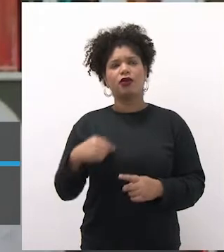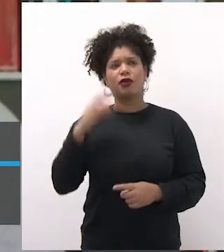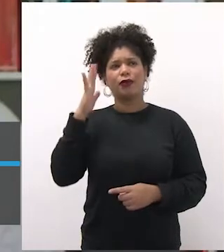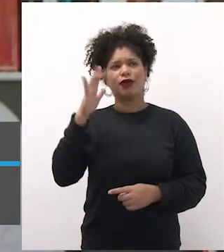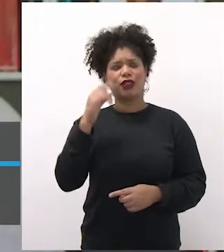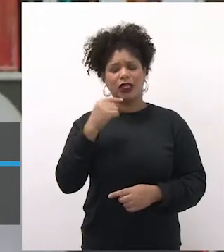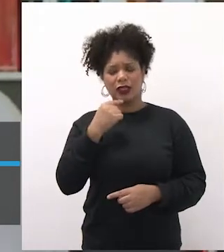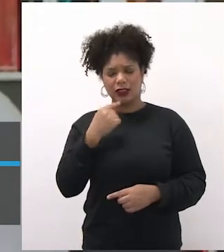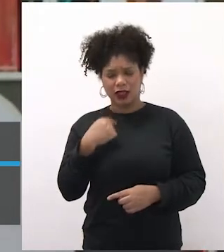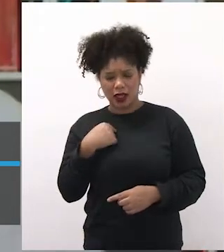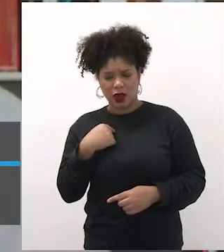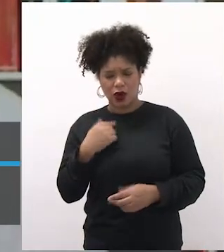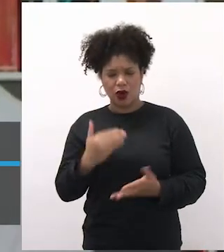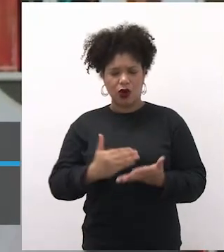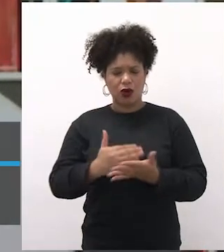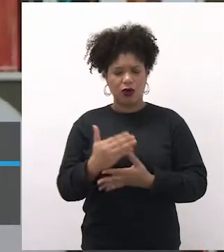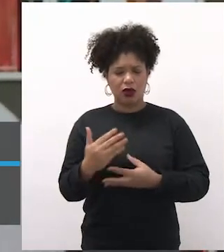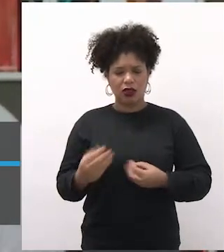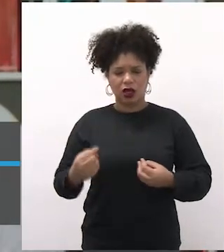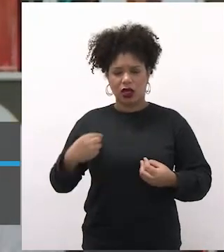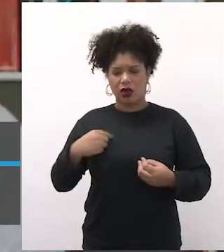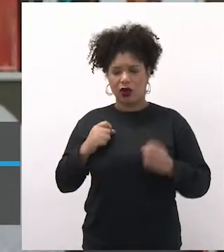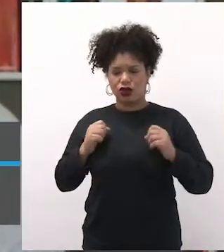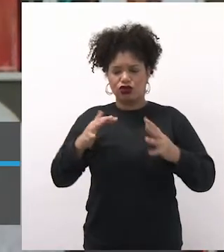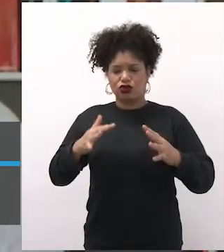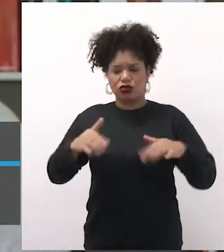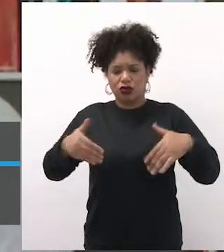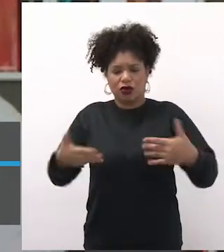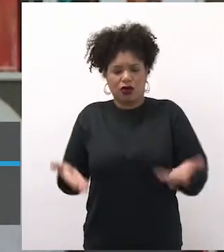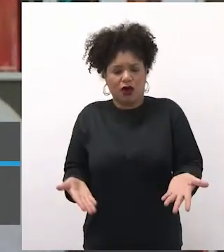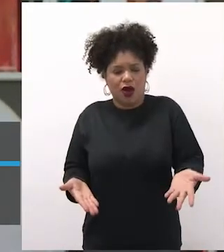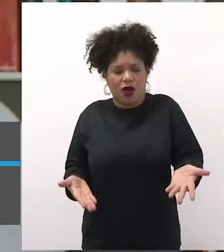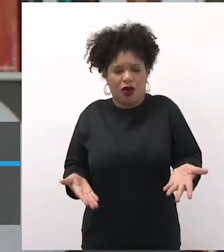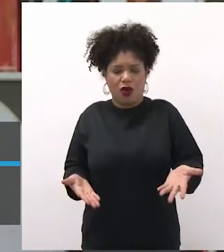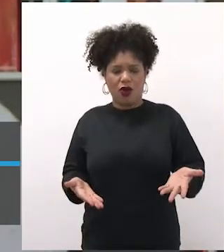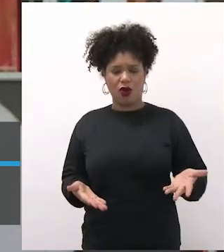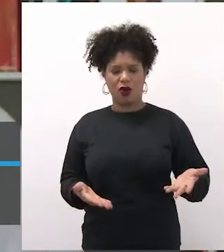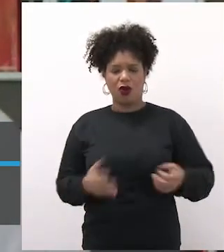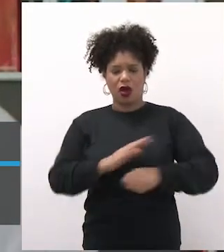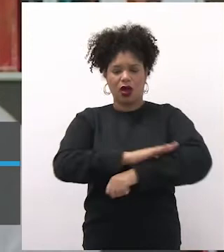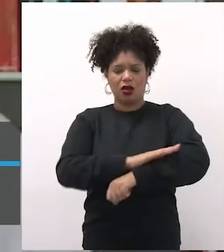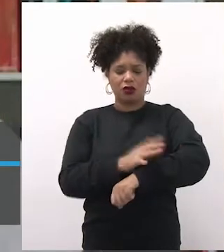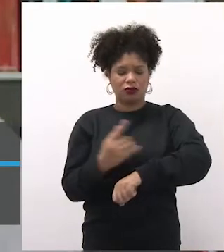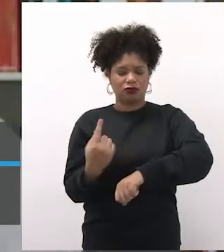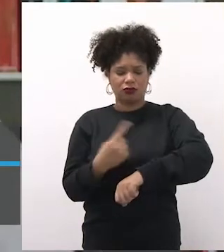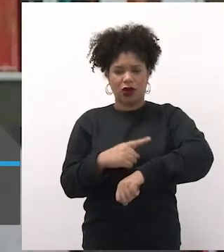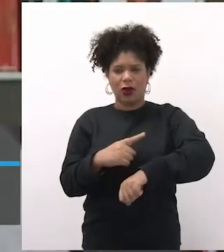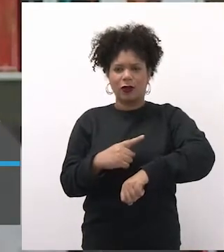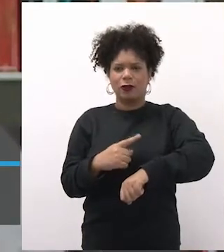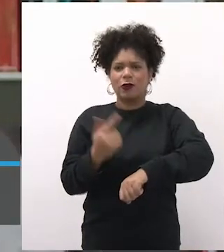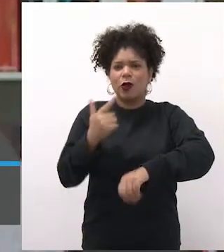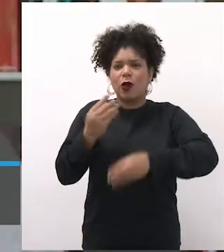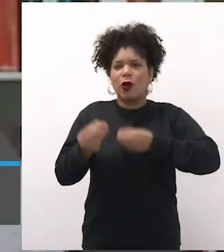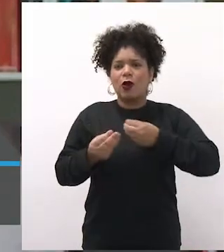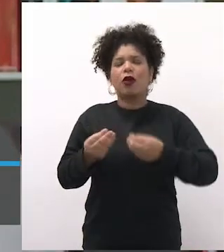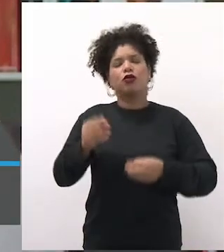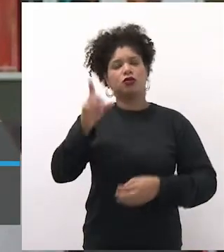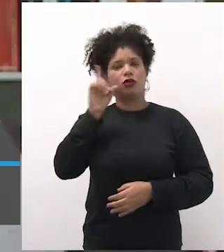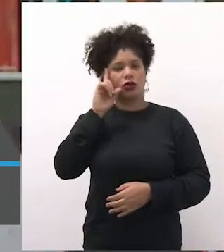que eu vou me comportar? Como é que eu vou diminuir esse racismo? Gente, essa é uma prática diária. Por